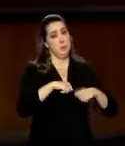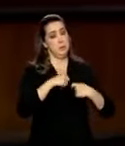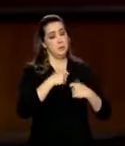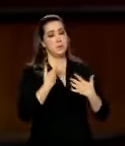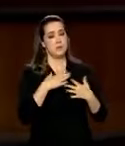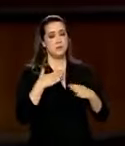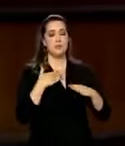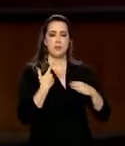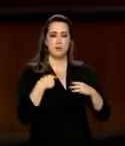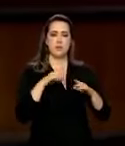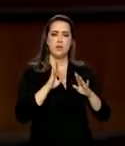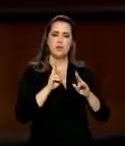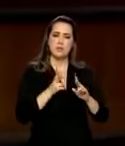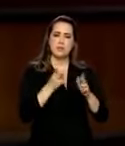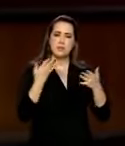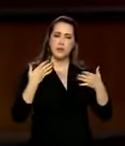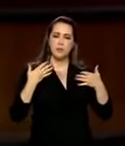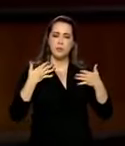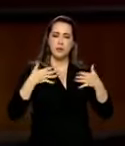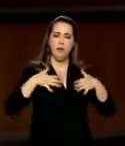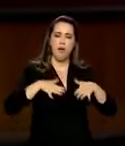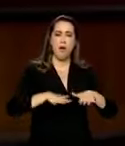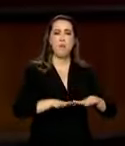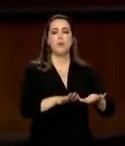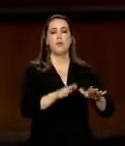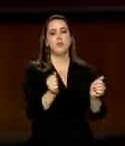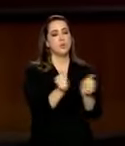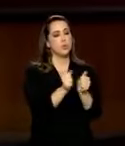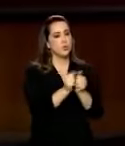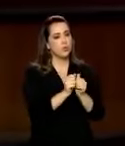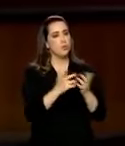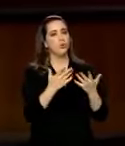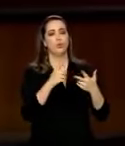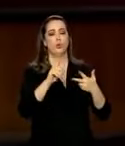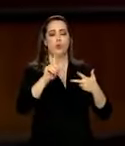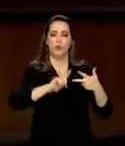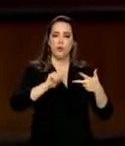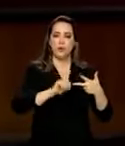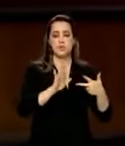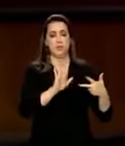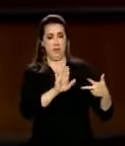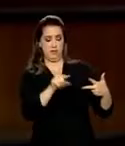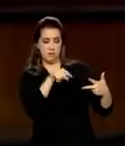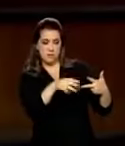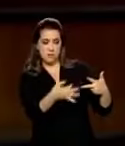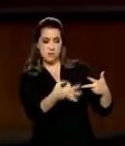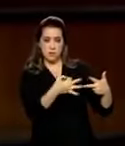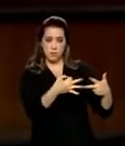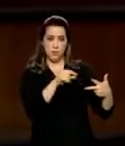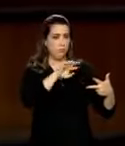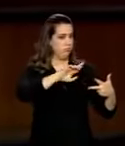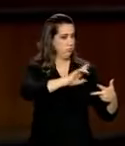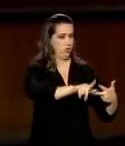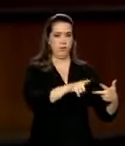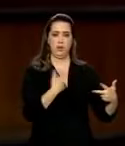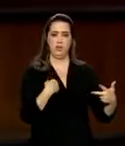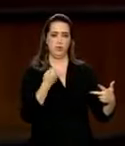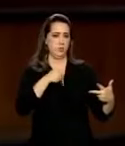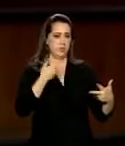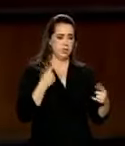em harmonia com o Legislativo. E nem tudo que eu apresento ao Legislativo é aprovado, e nem tudo que o Legislativo aprova, vindo deles, eu